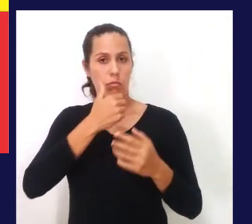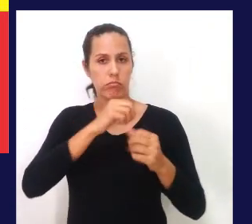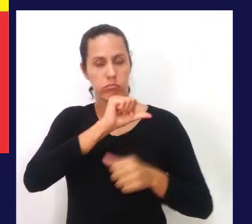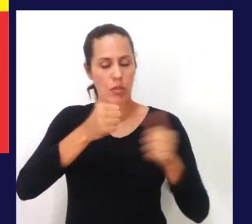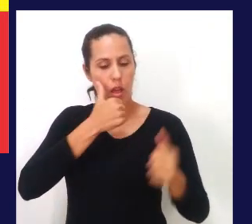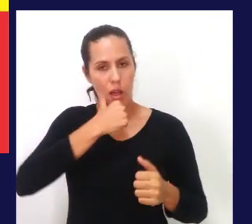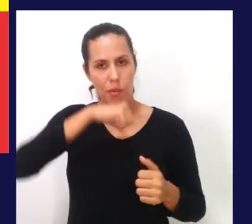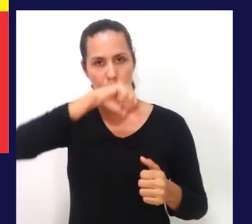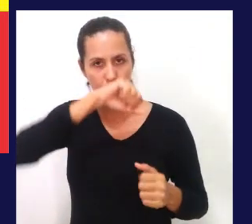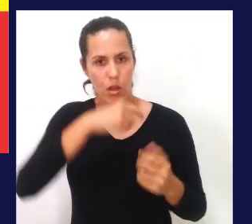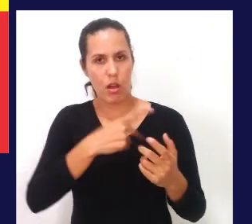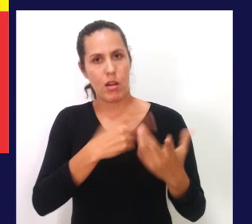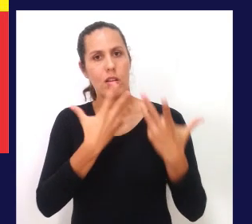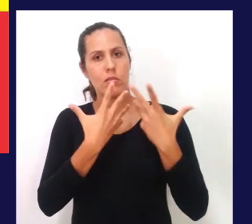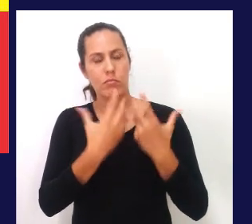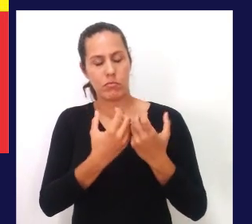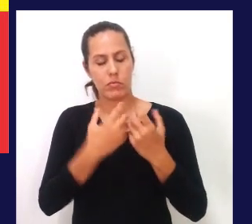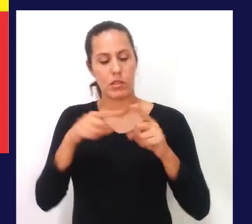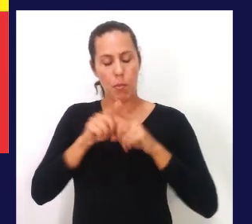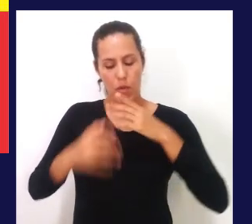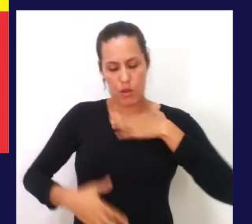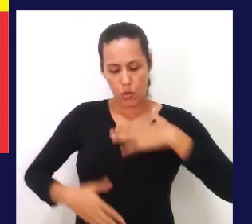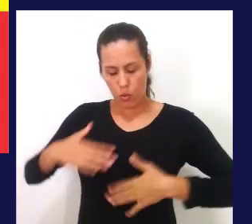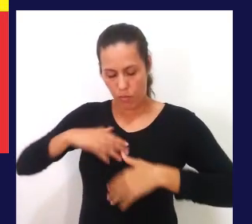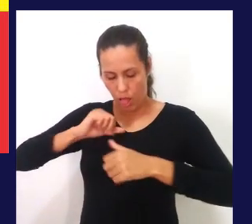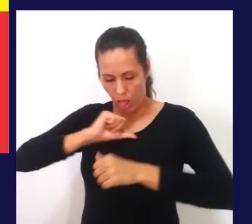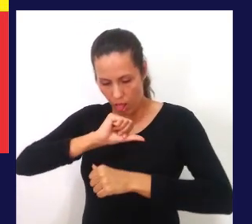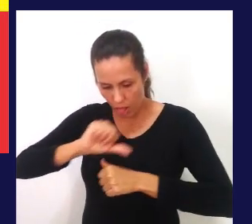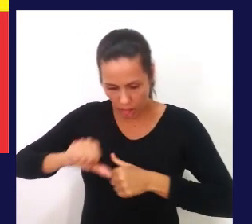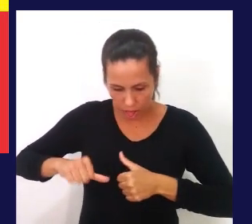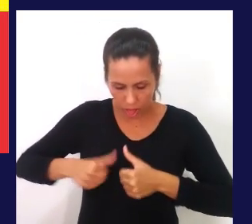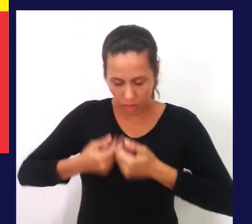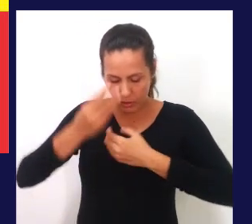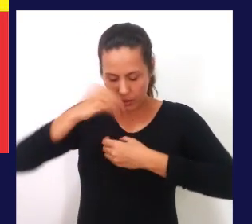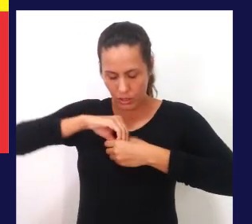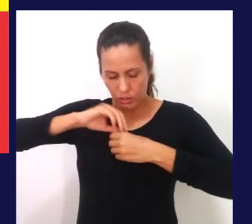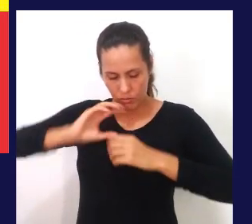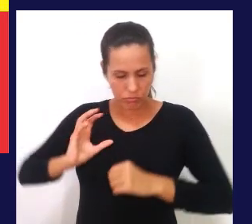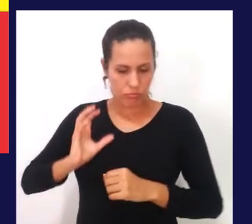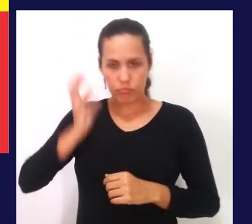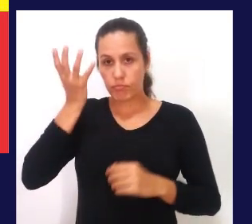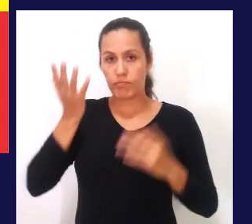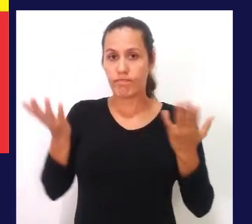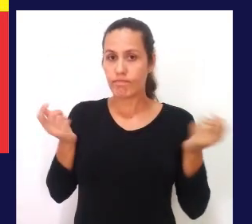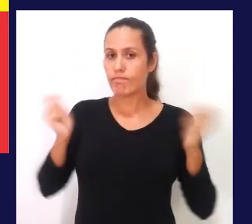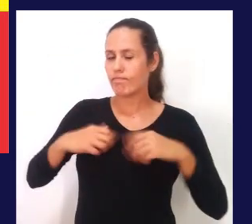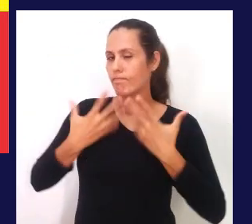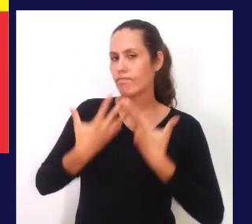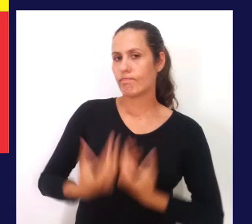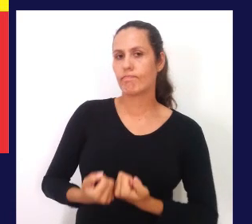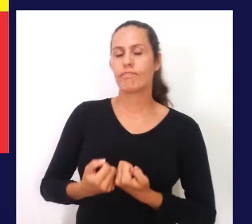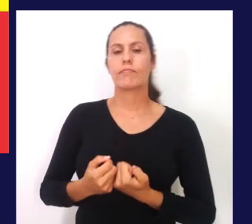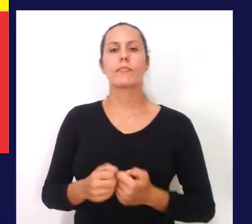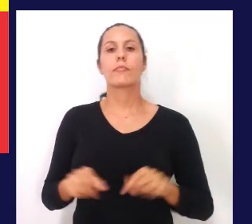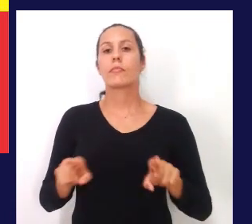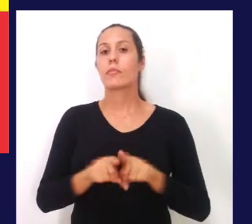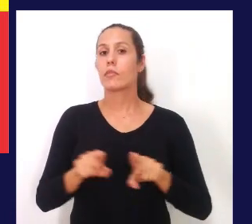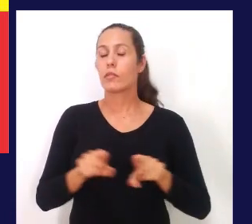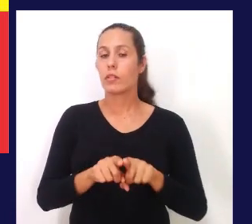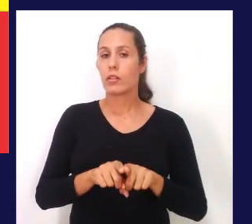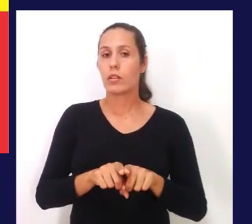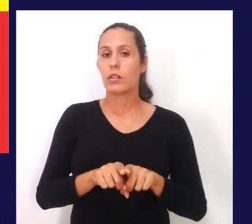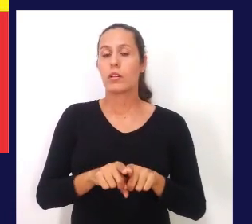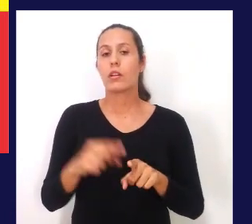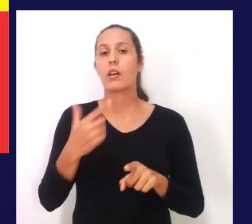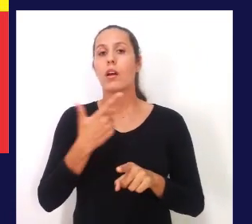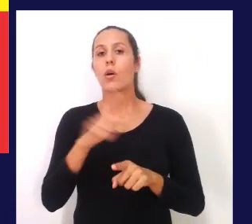ser corporais inerentes, né? Essas mudanças que vão acontecer dentro do seu corpo. E para isso